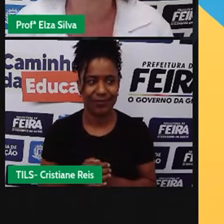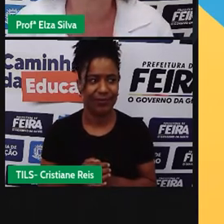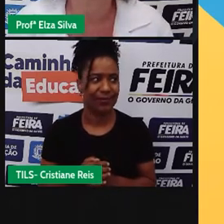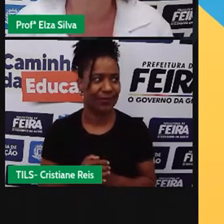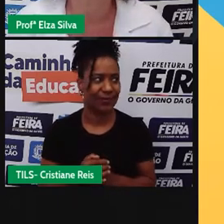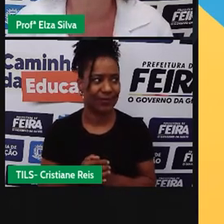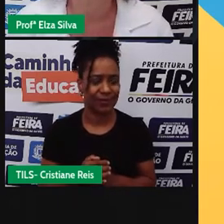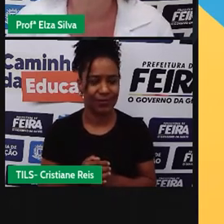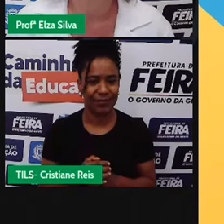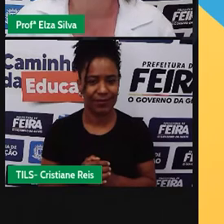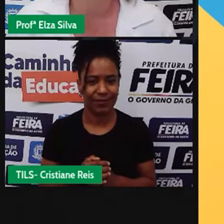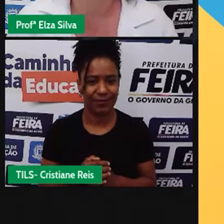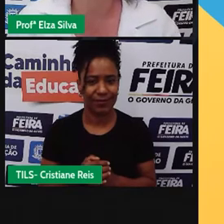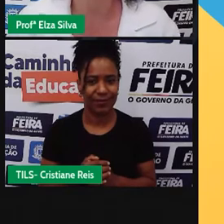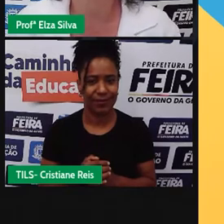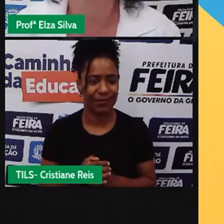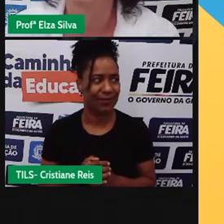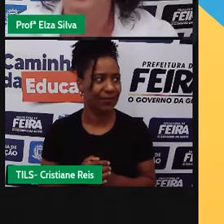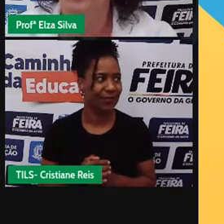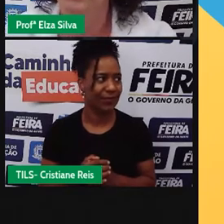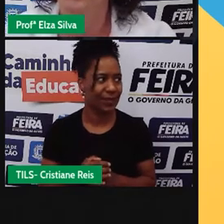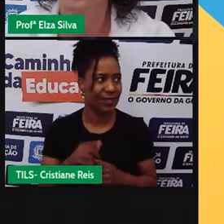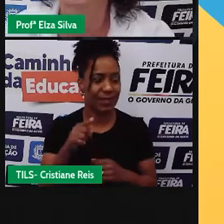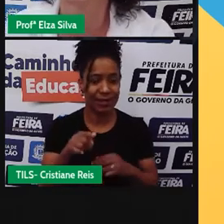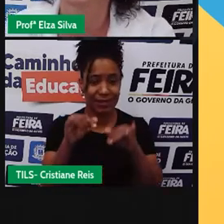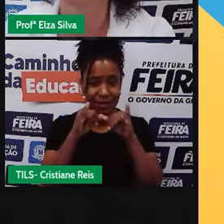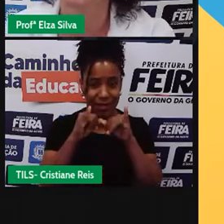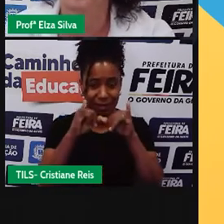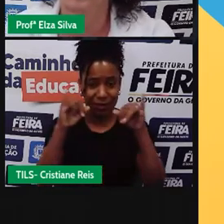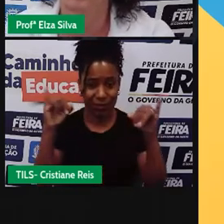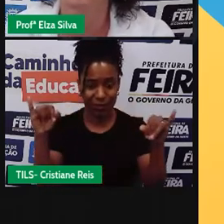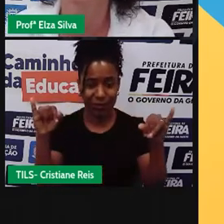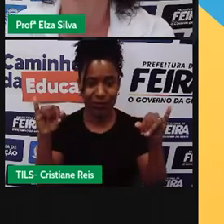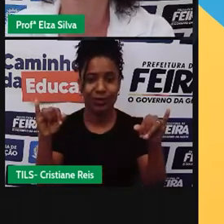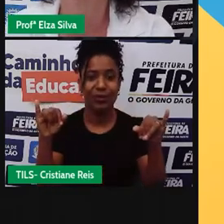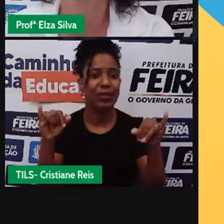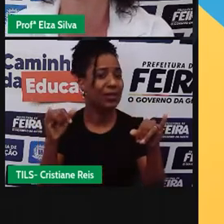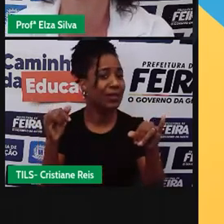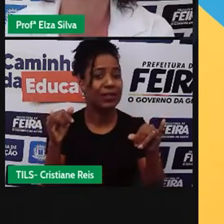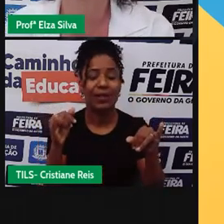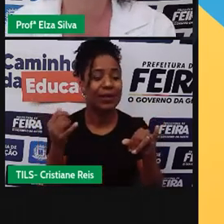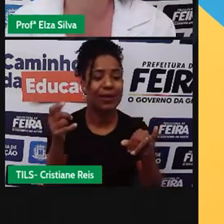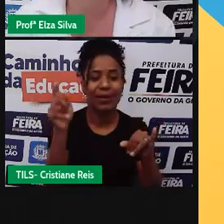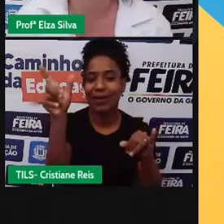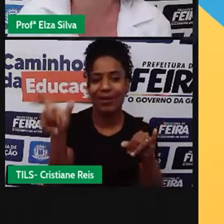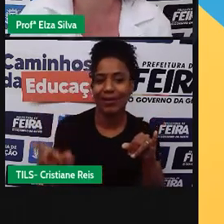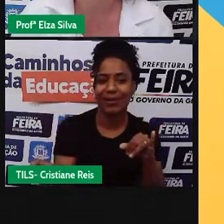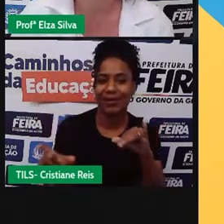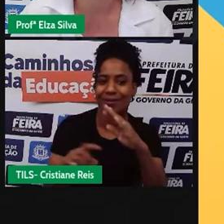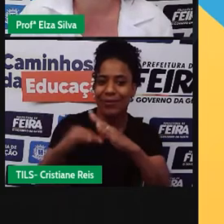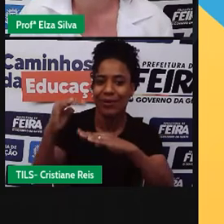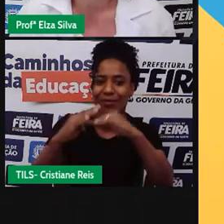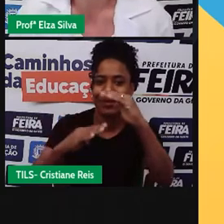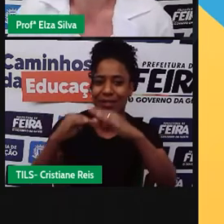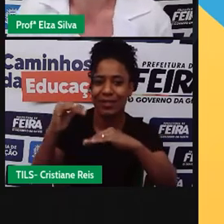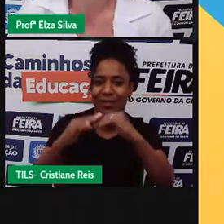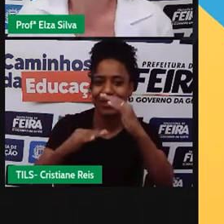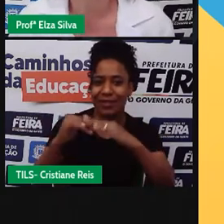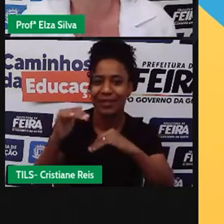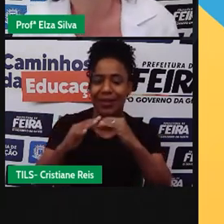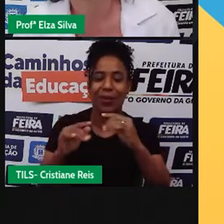414-4993. Então, este anúncio está em busca de que tipo de profissional?